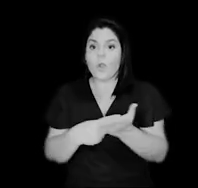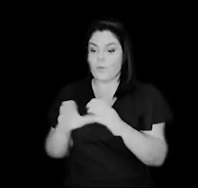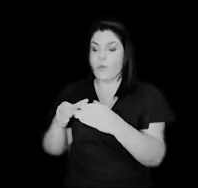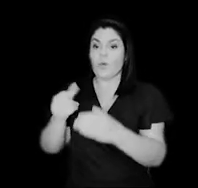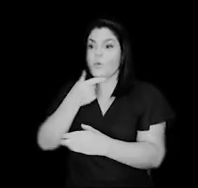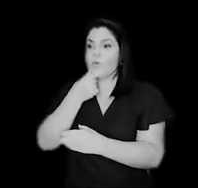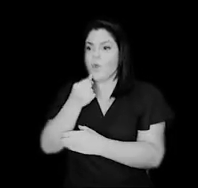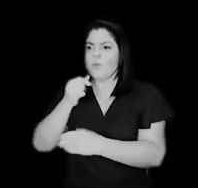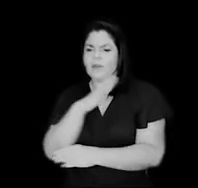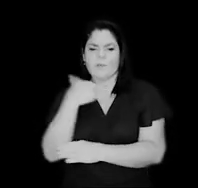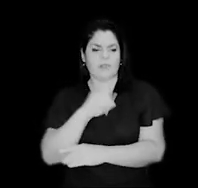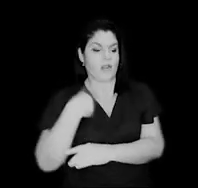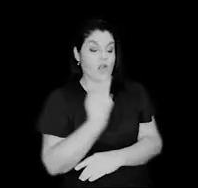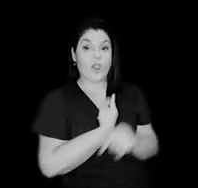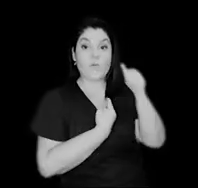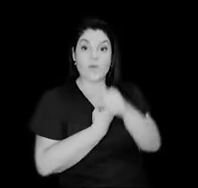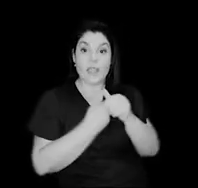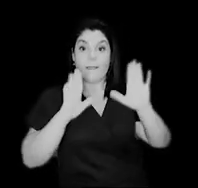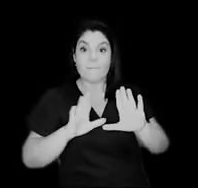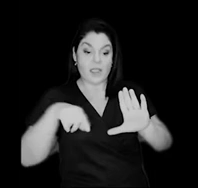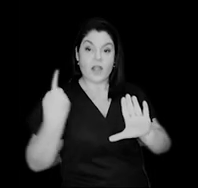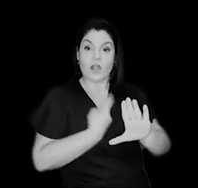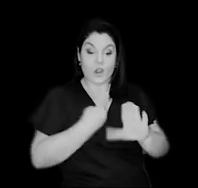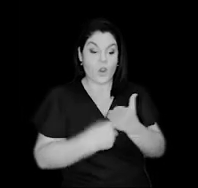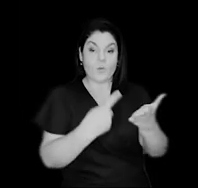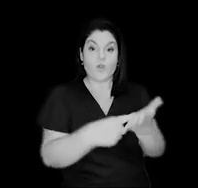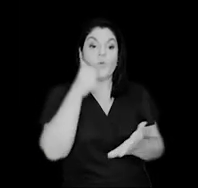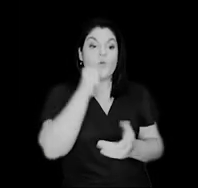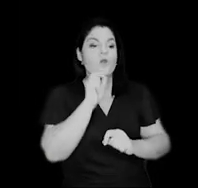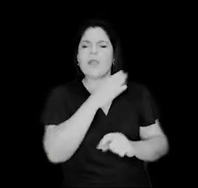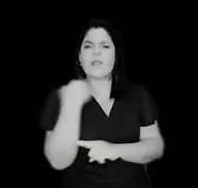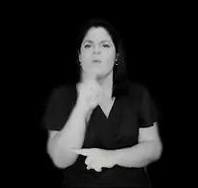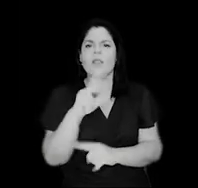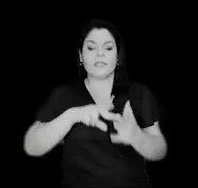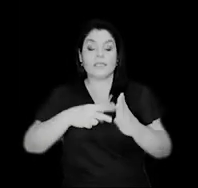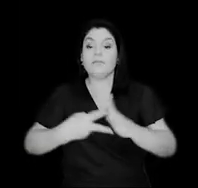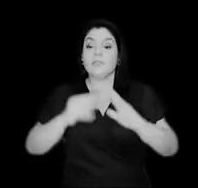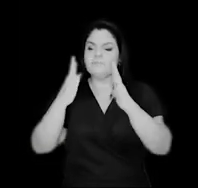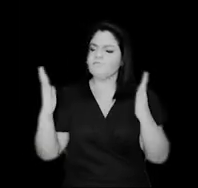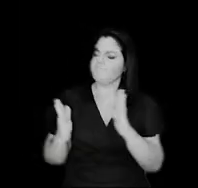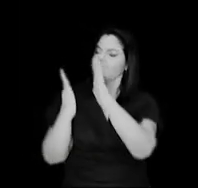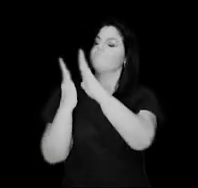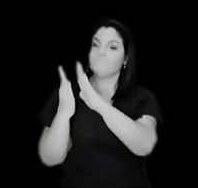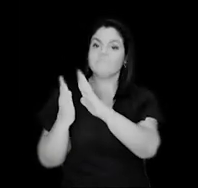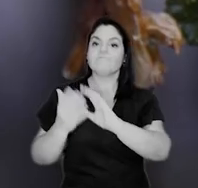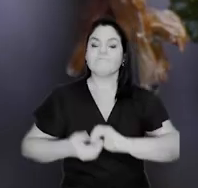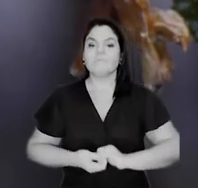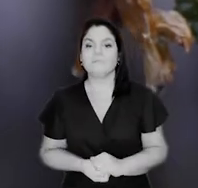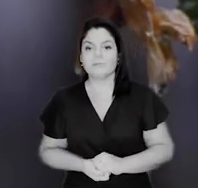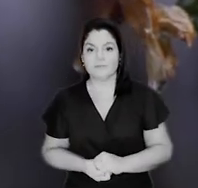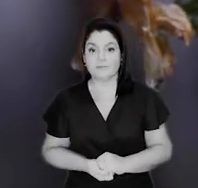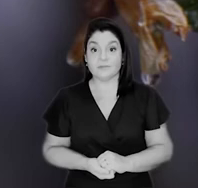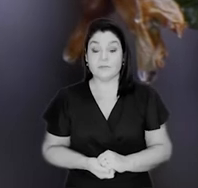Eles combinaram de nos matar, mas nós combinamos de não morrer. E não morrer quer dizer enfrentar.